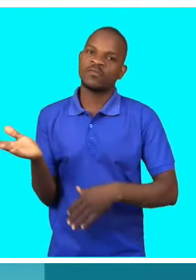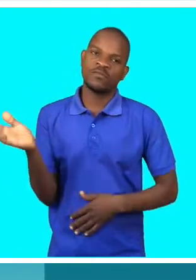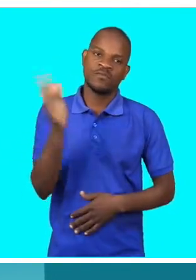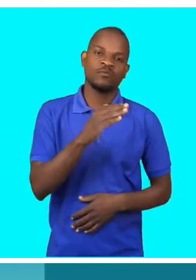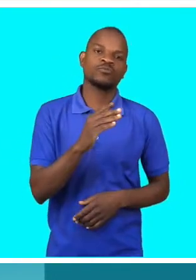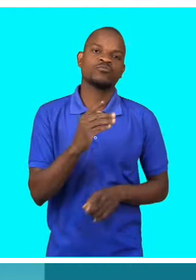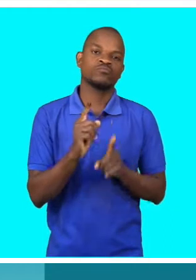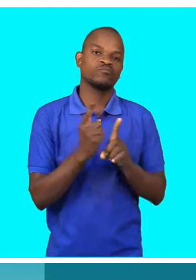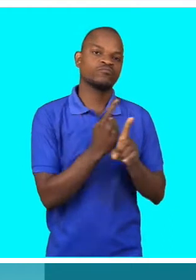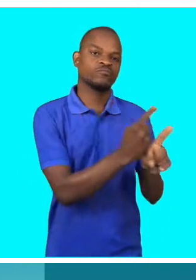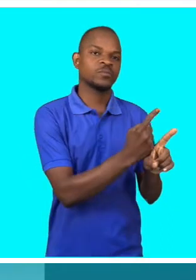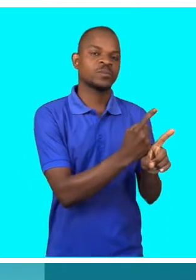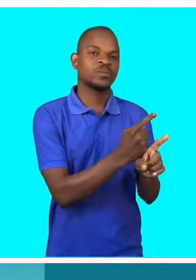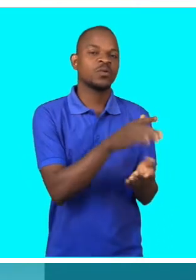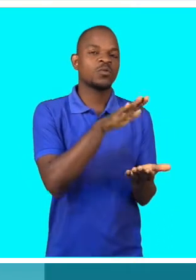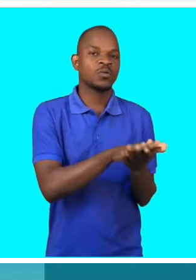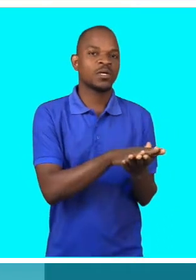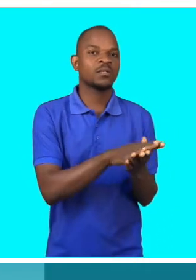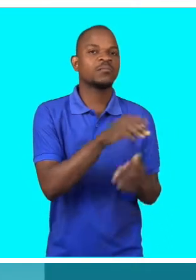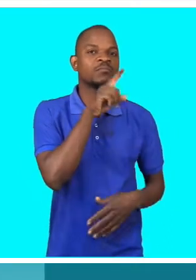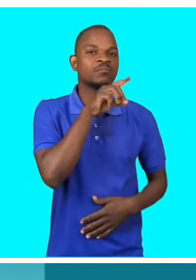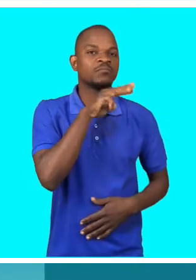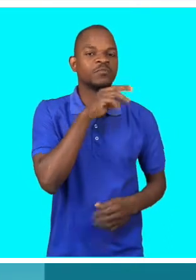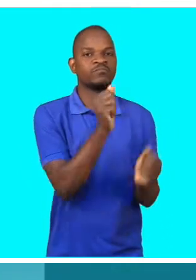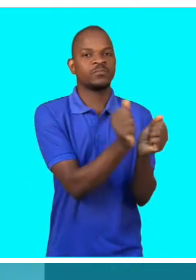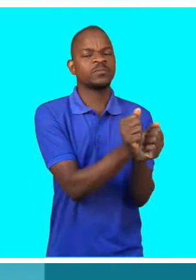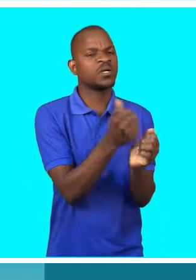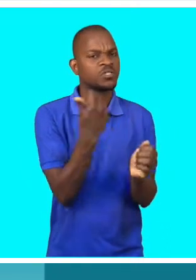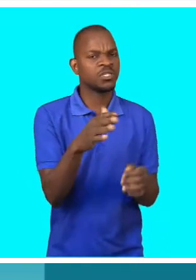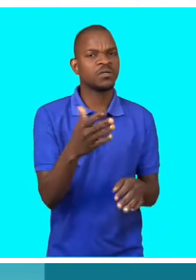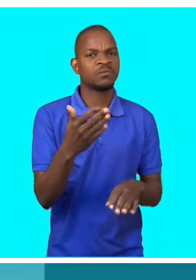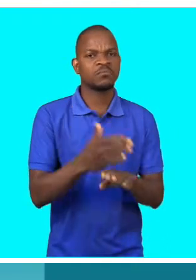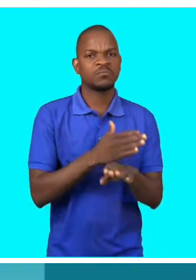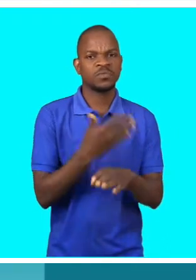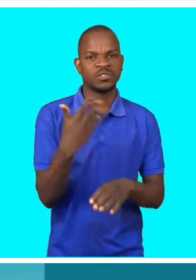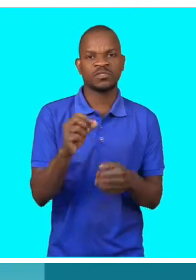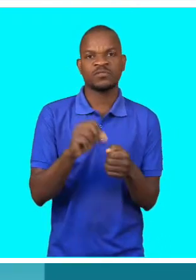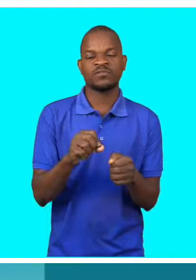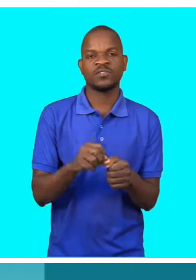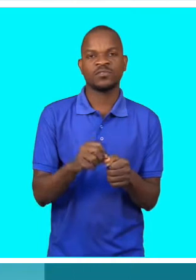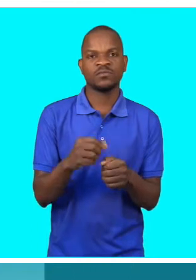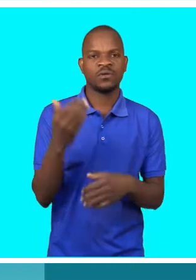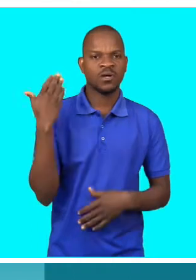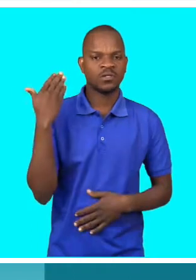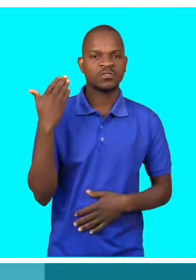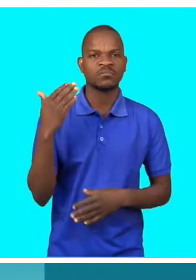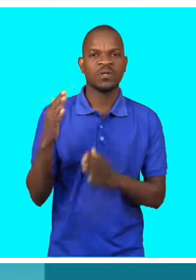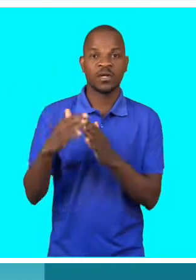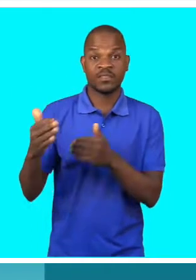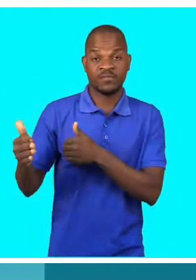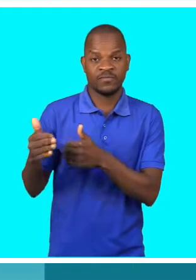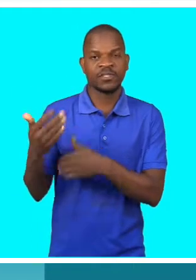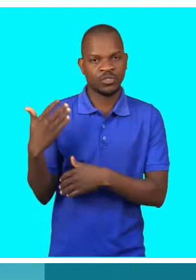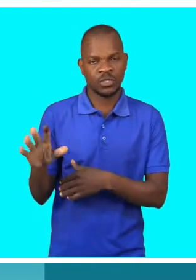vizinha, fizeram isso com uma miúda de seus 12 anos, mas com um velho de 47 anos.